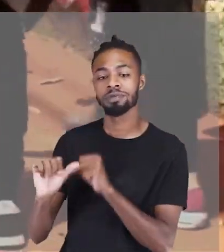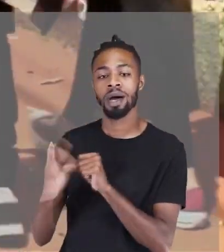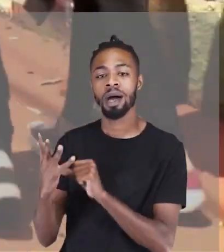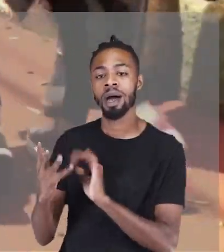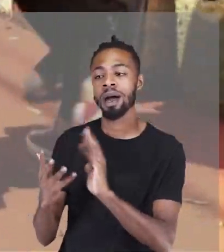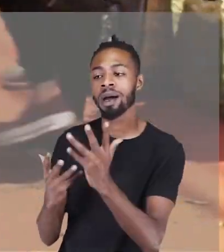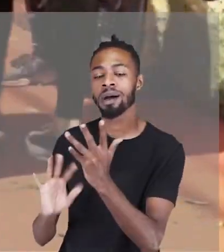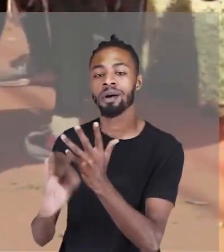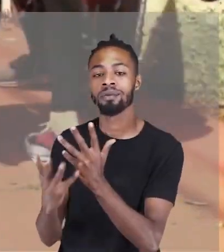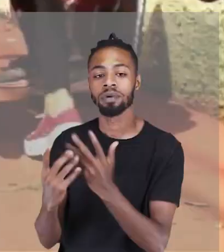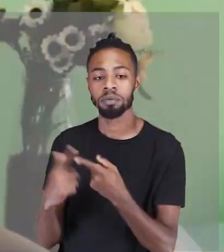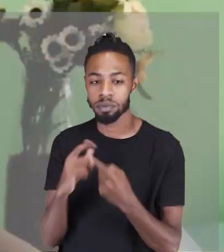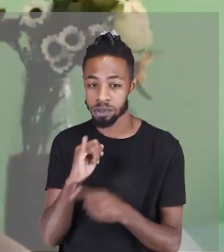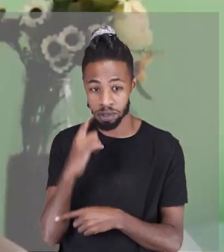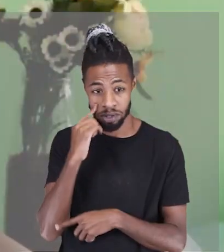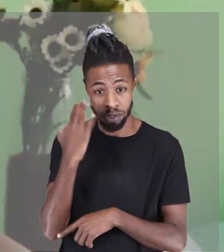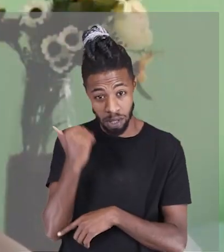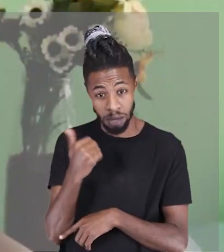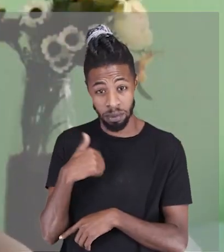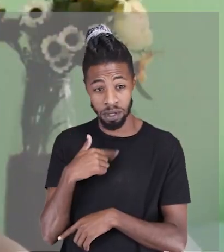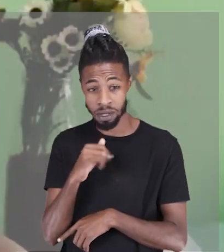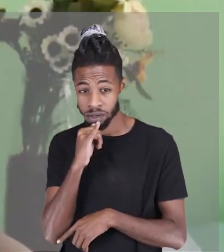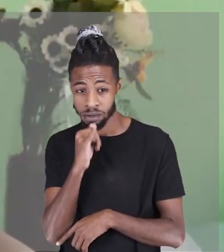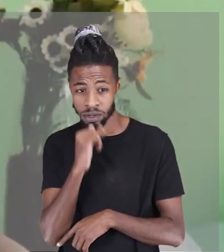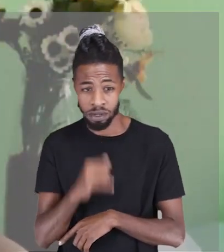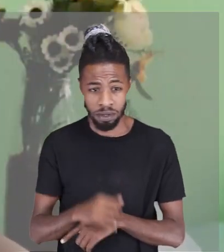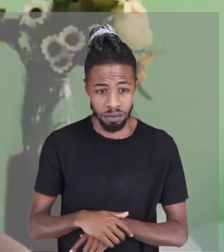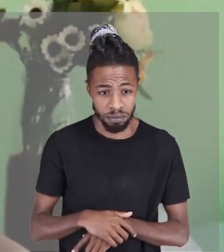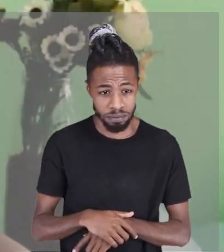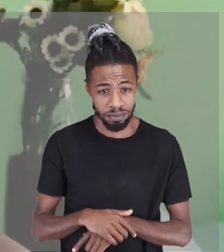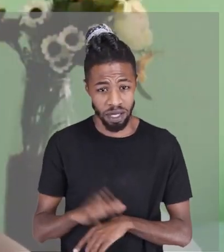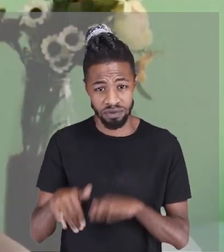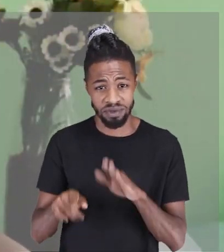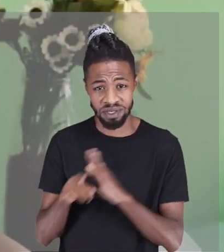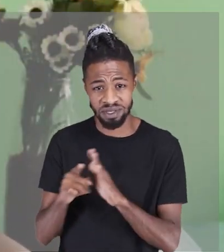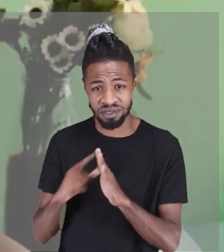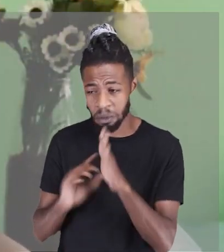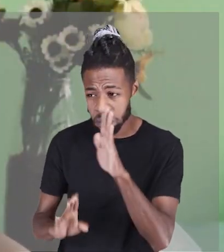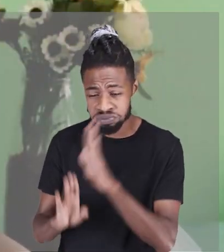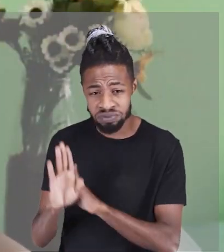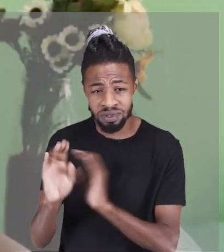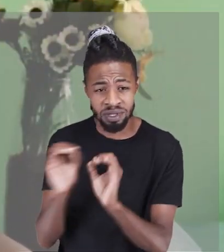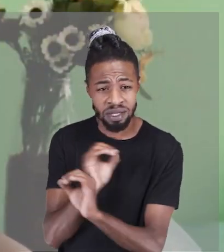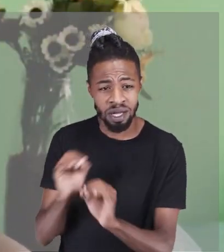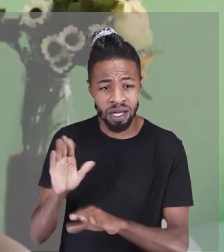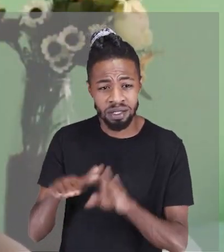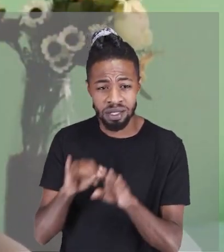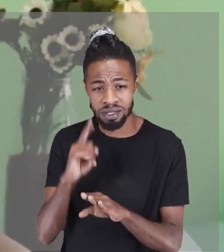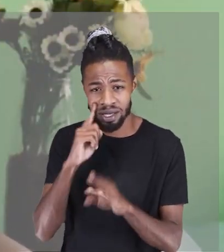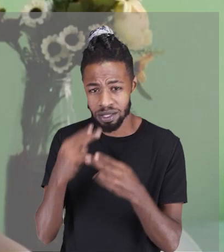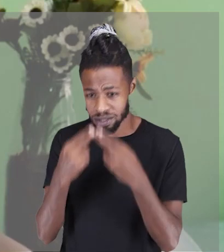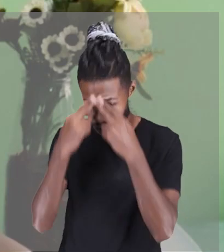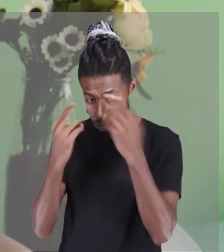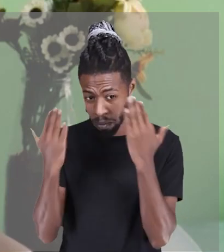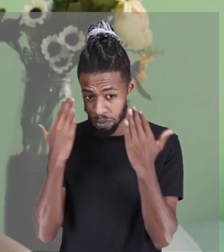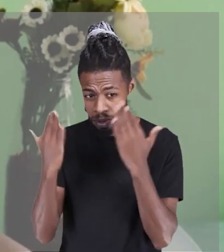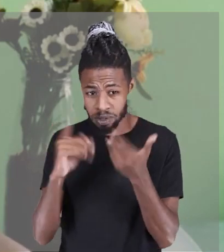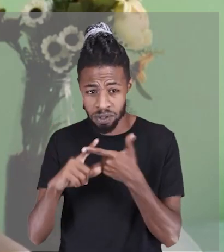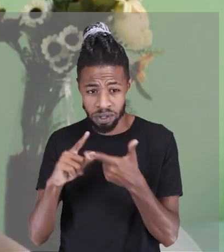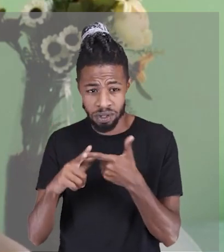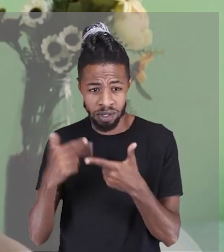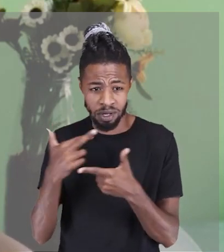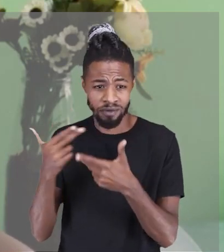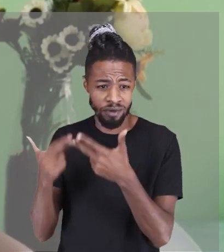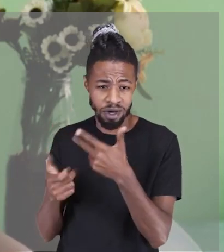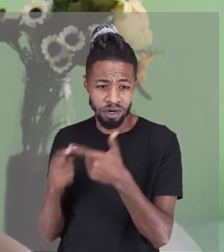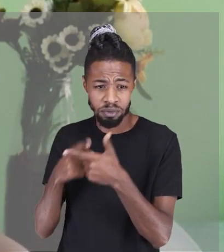diferente a essas mudanças que o mundo teve. Quando a gente sabe que a família tem alguma desestruturação, alguma coisa, às vezes tem algum problema de